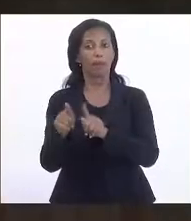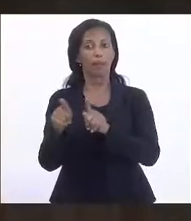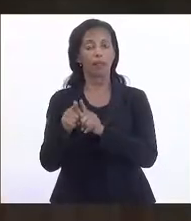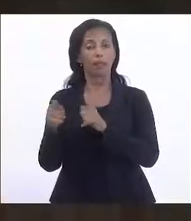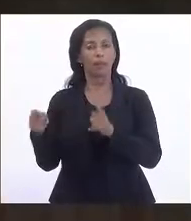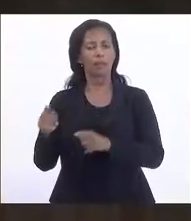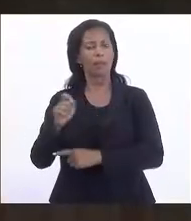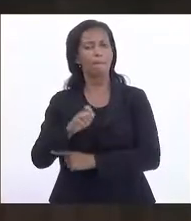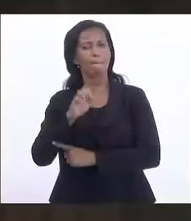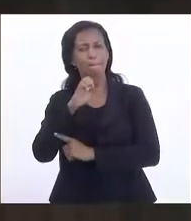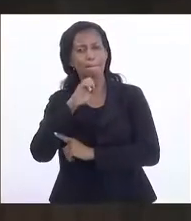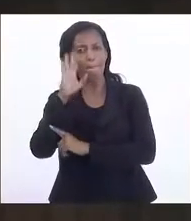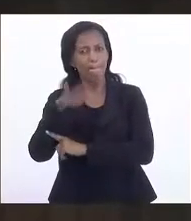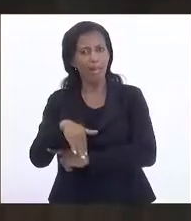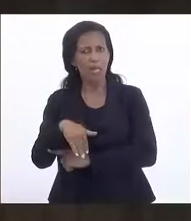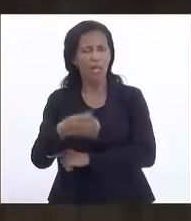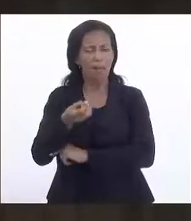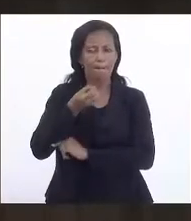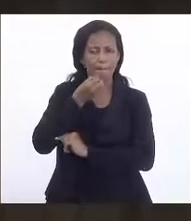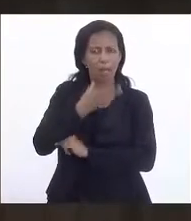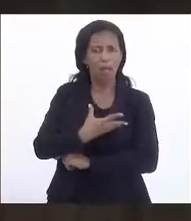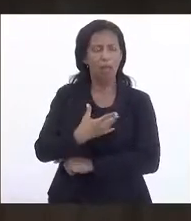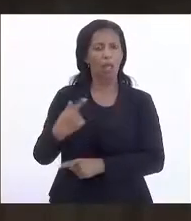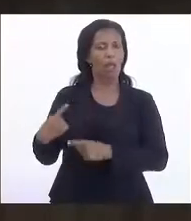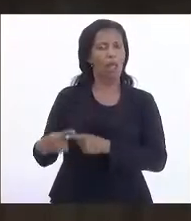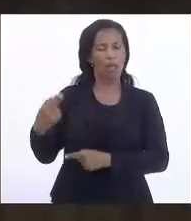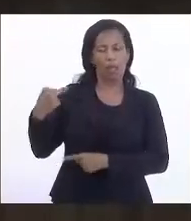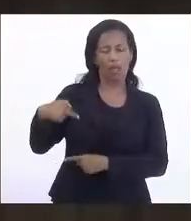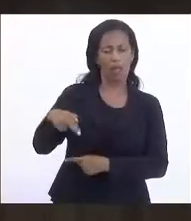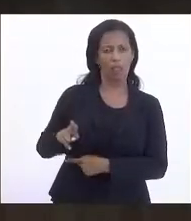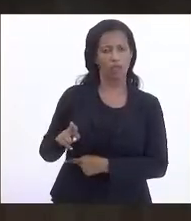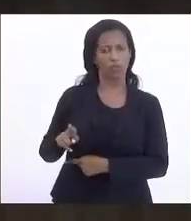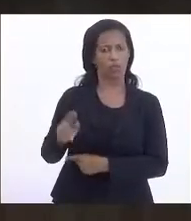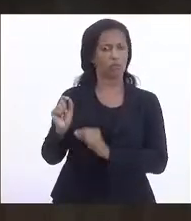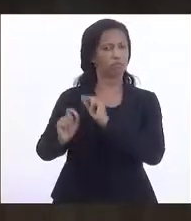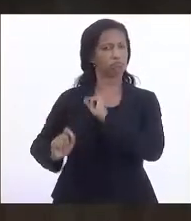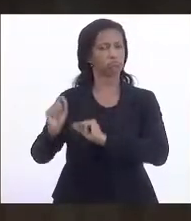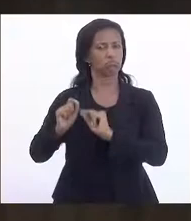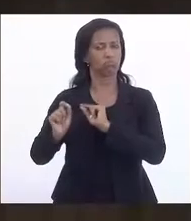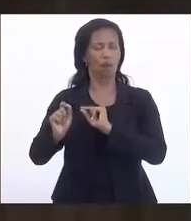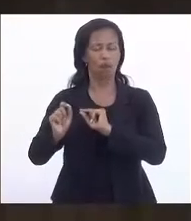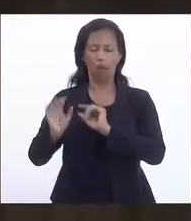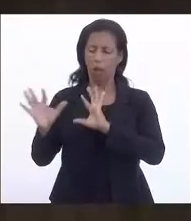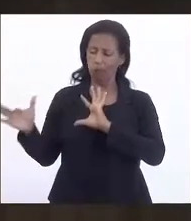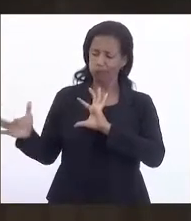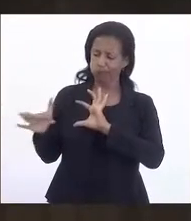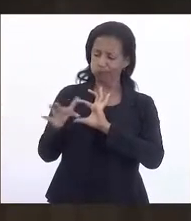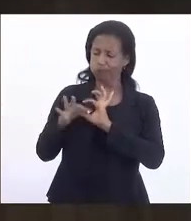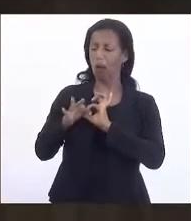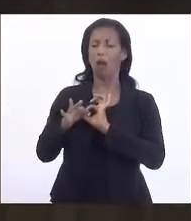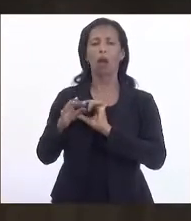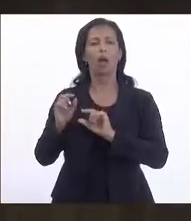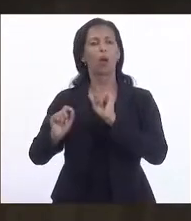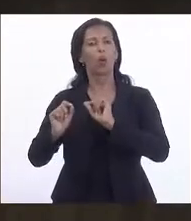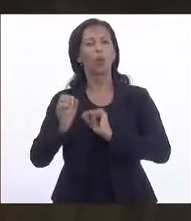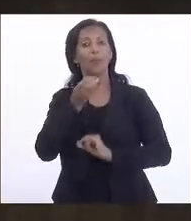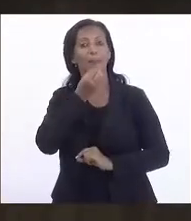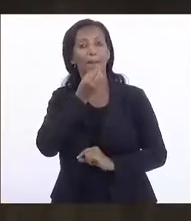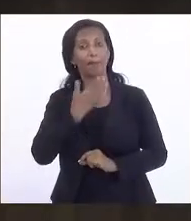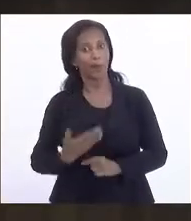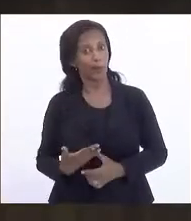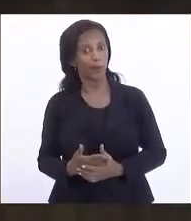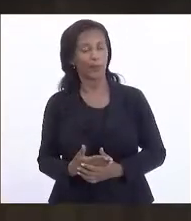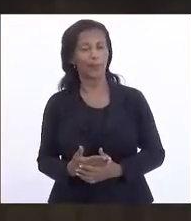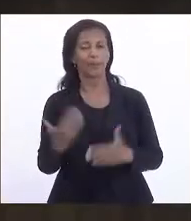sobre o bem que faz a religião do que diz respeito ao religar ao que é bom. Então, portanto, quero